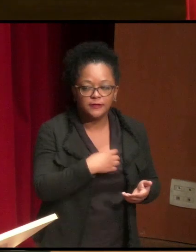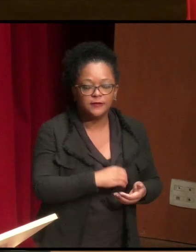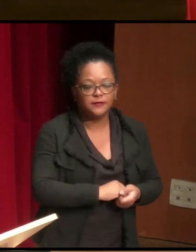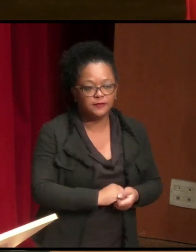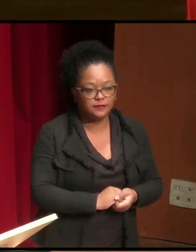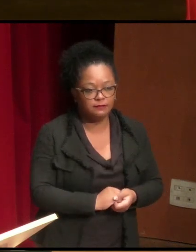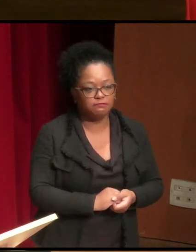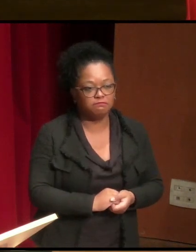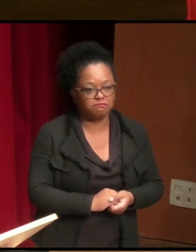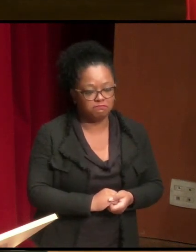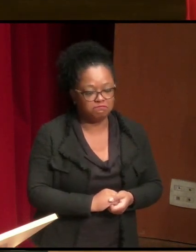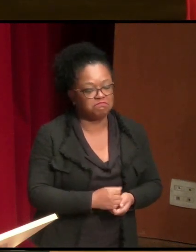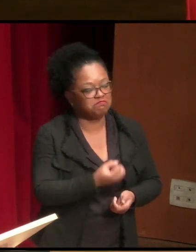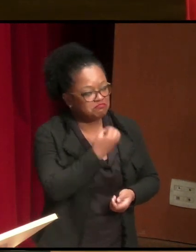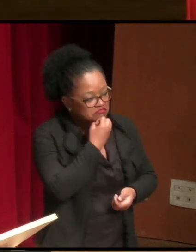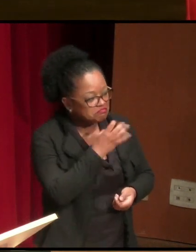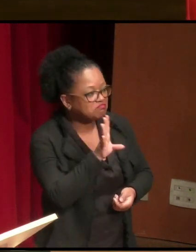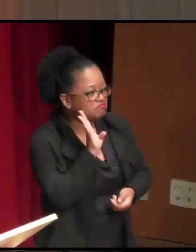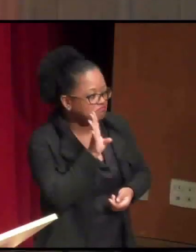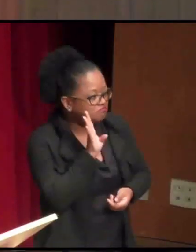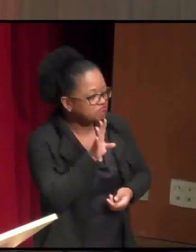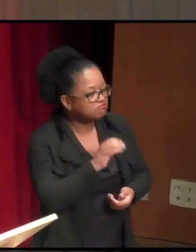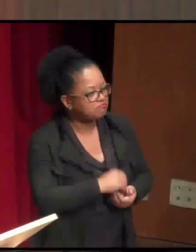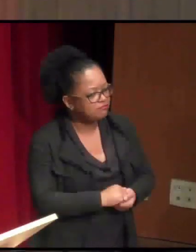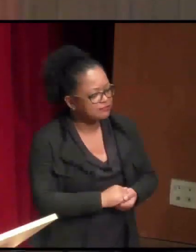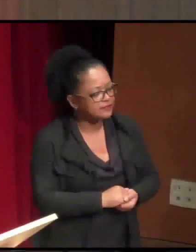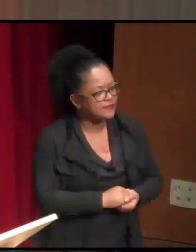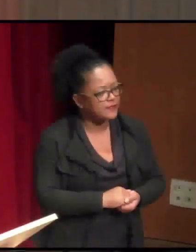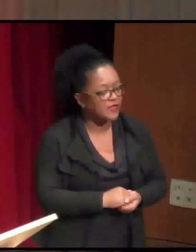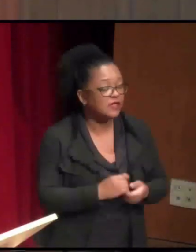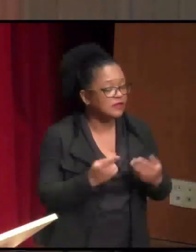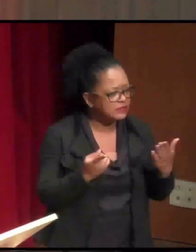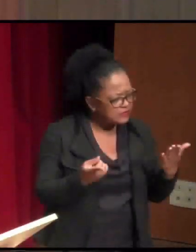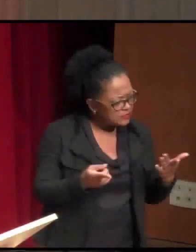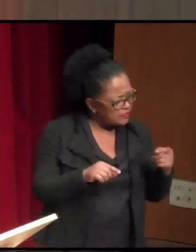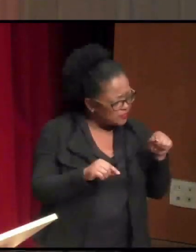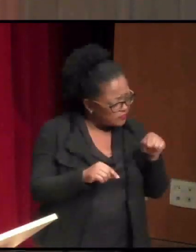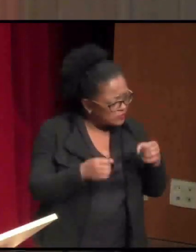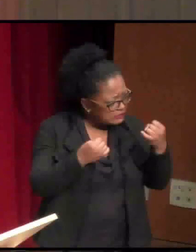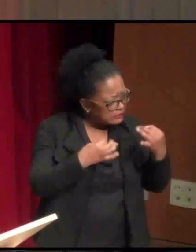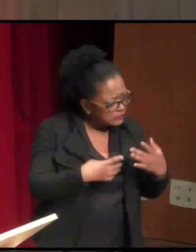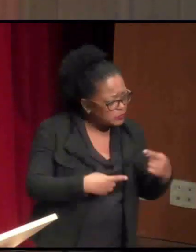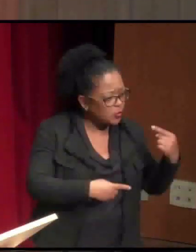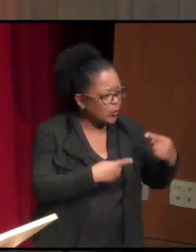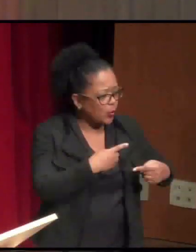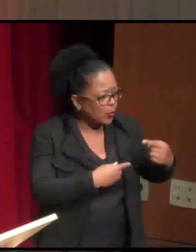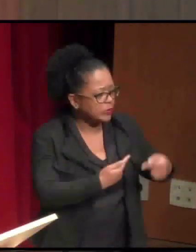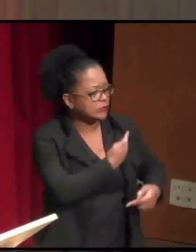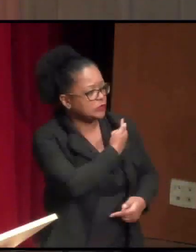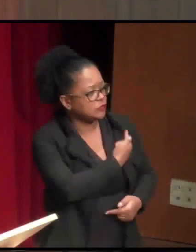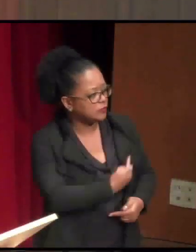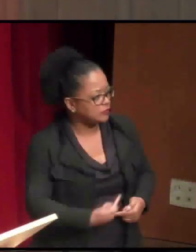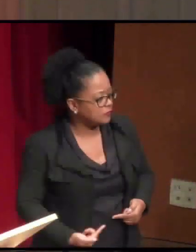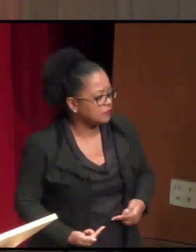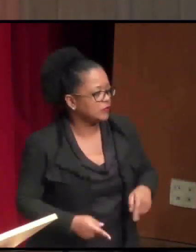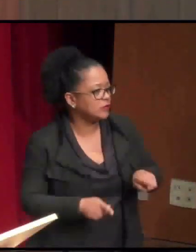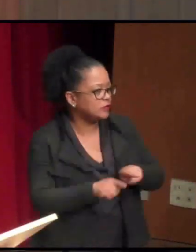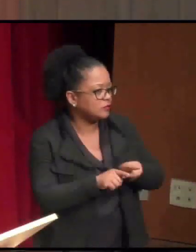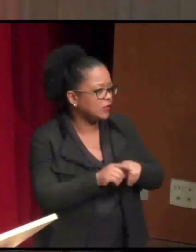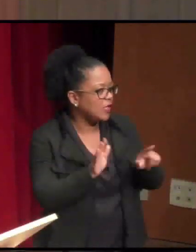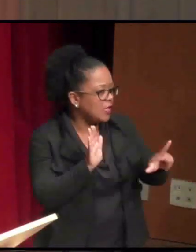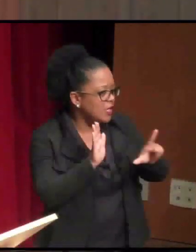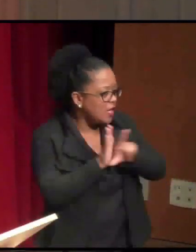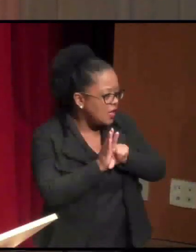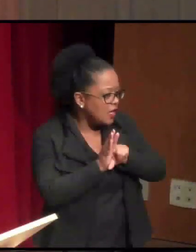bom. Nesse sentido, você falou de políticas públicas, as leis para deficiência no Brasil. Essa